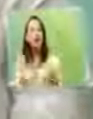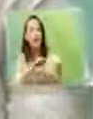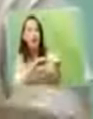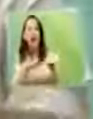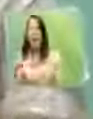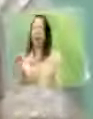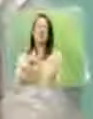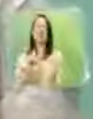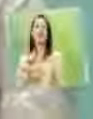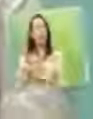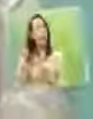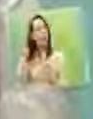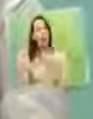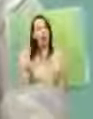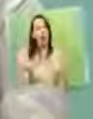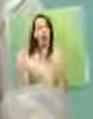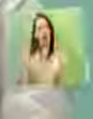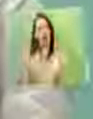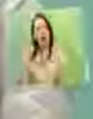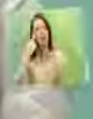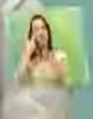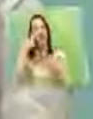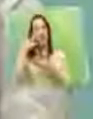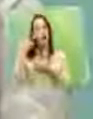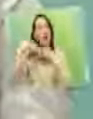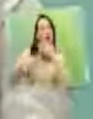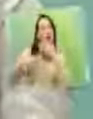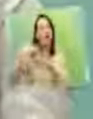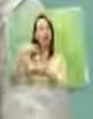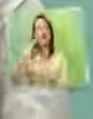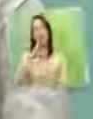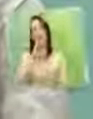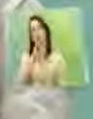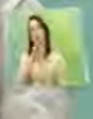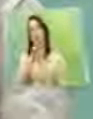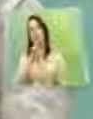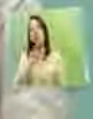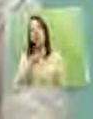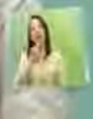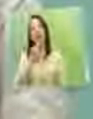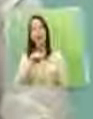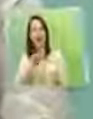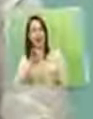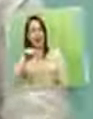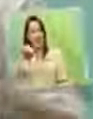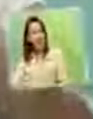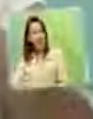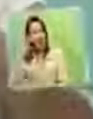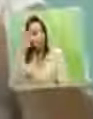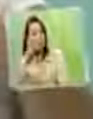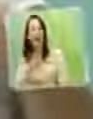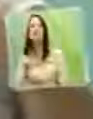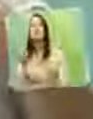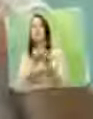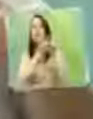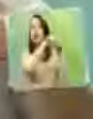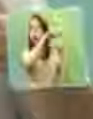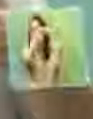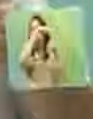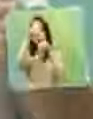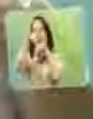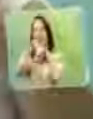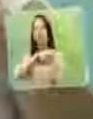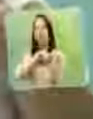temporal, vou puxar aqui para a história. É, o processo da cidadania, e no Brasil e no mundo, né, ele não foi um processo